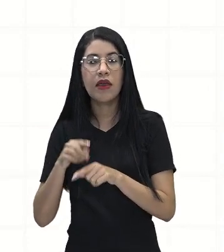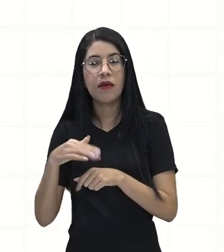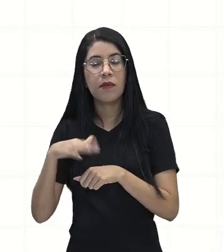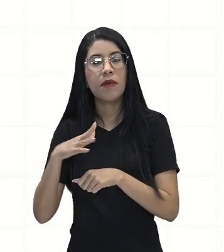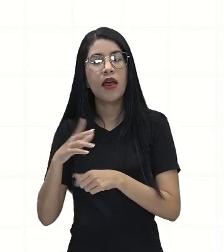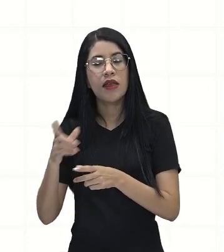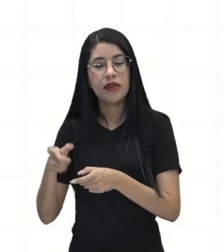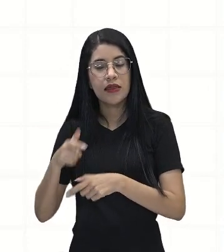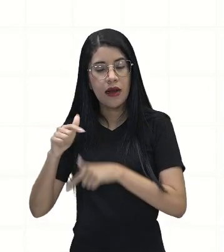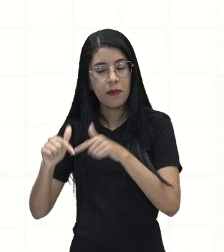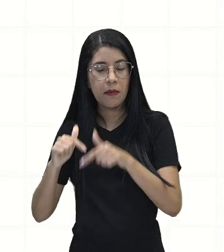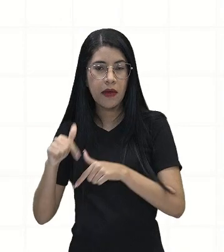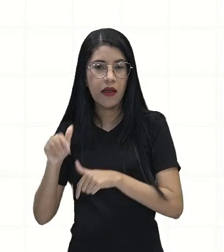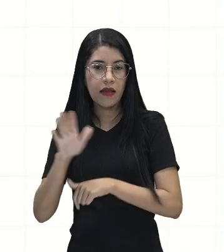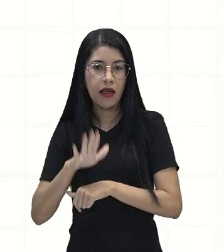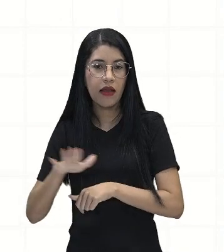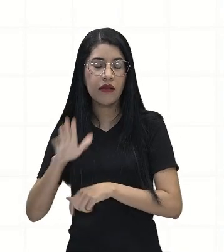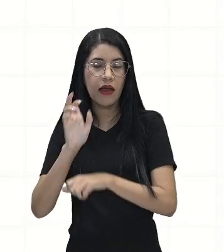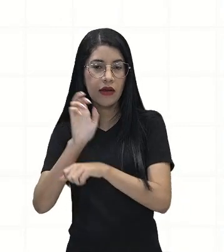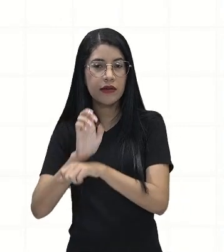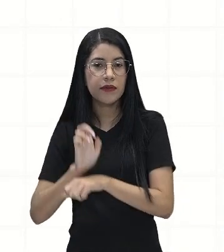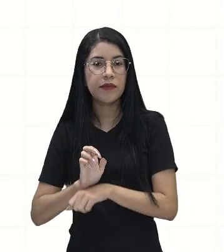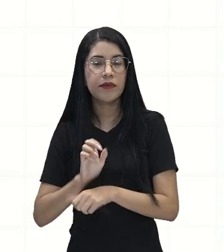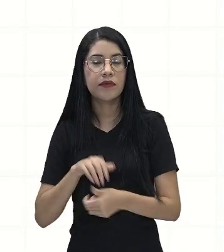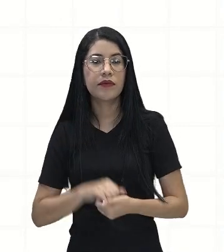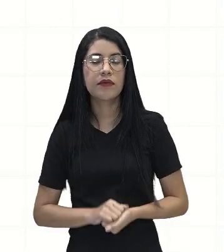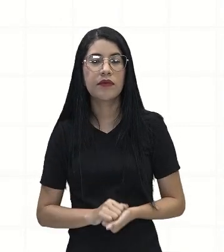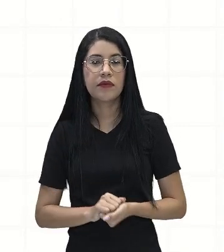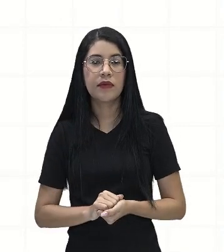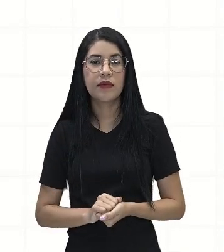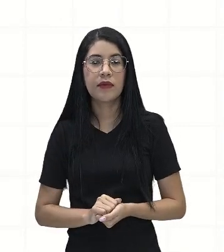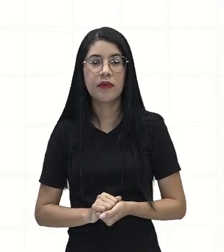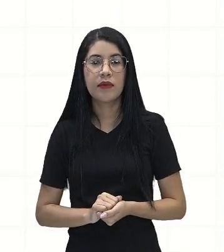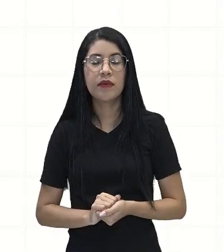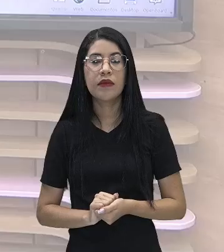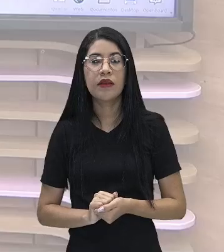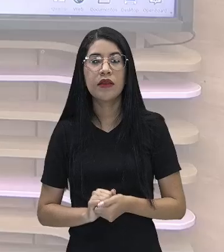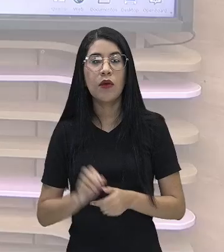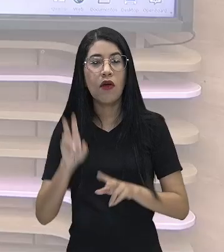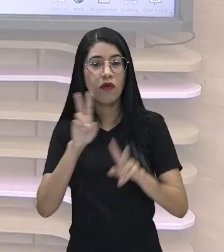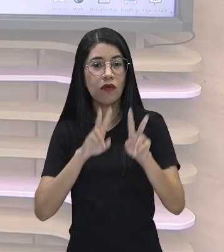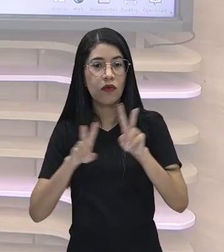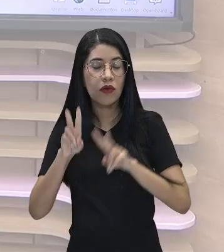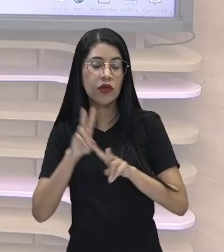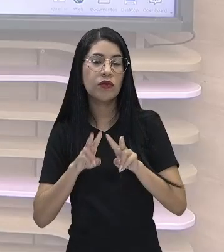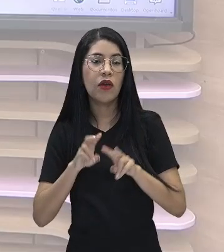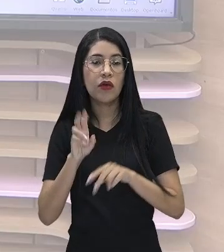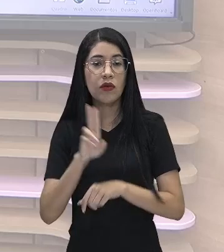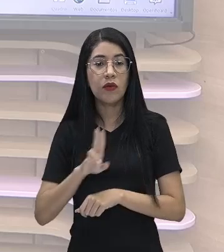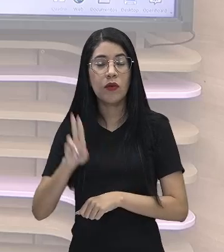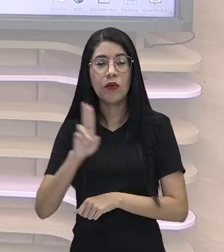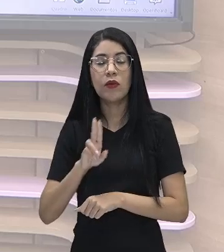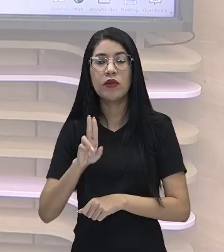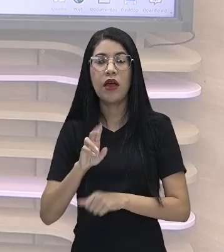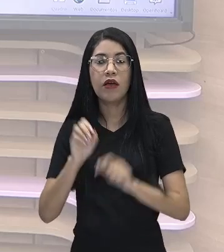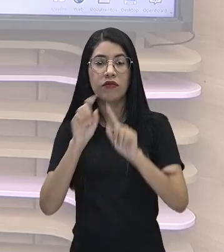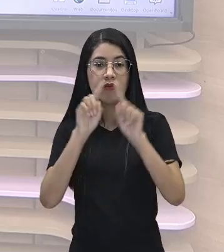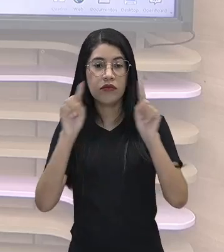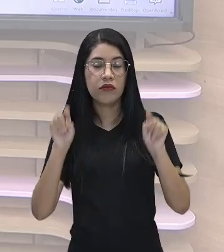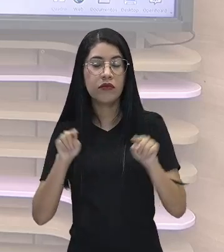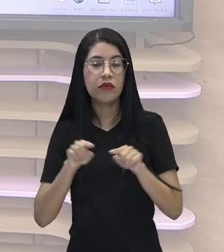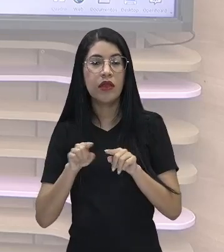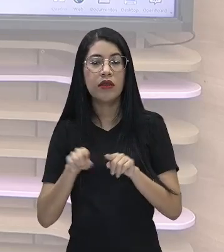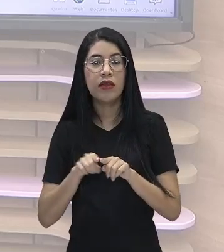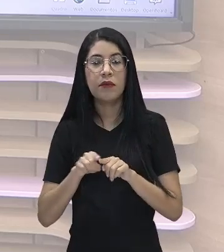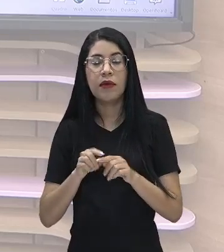explorados dentro desses estados. Então, esses são os recursos visuais, né, que são muito utilizados,